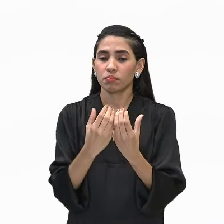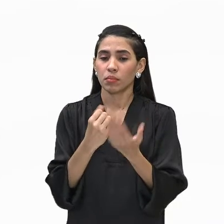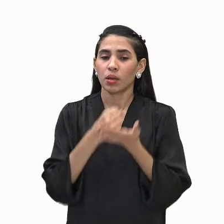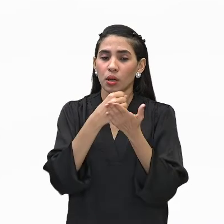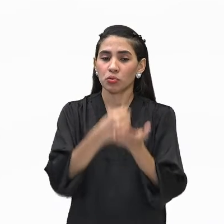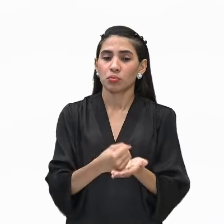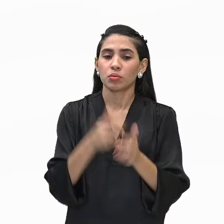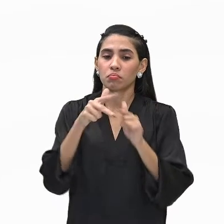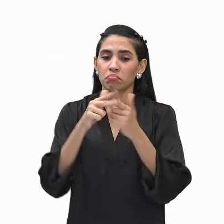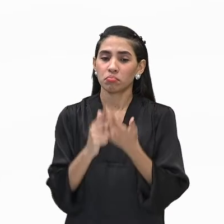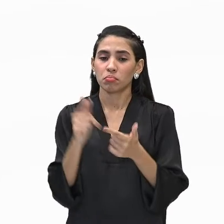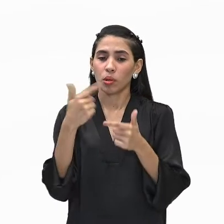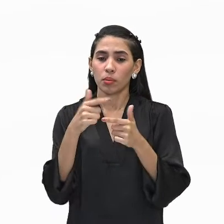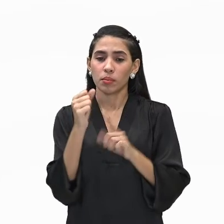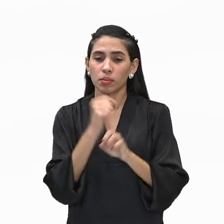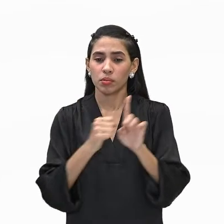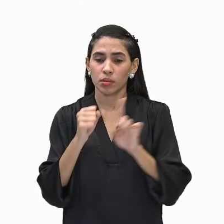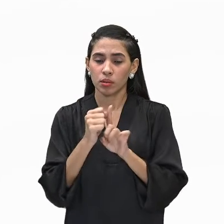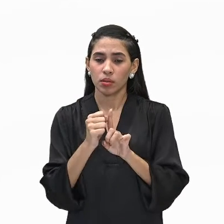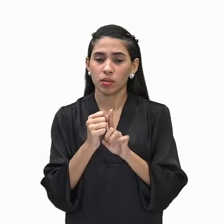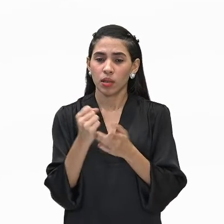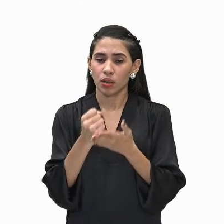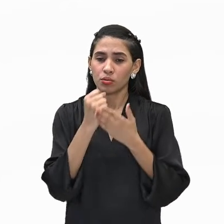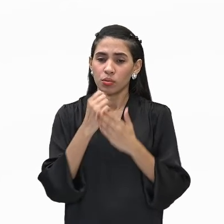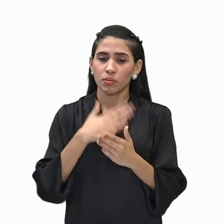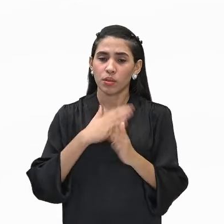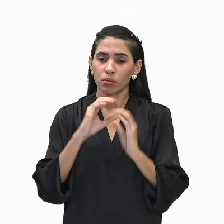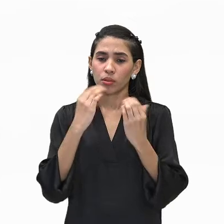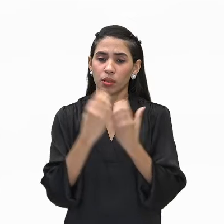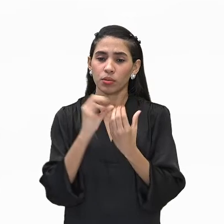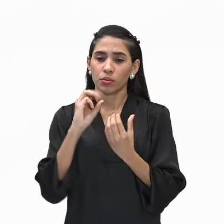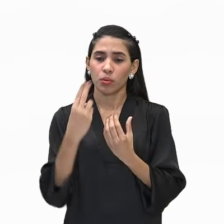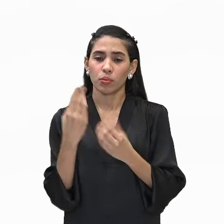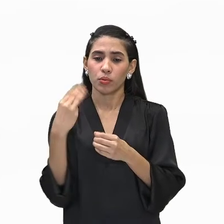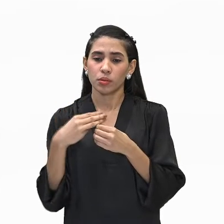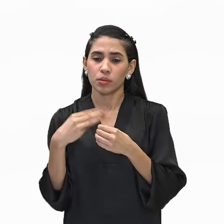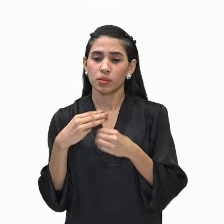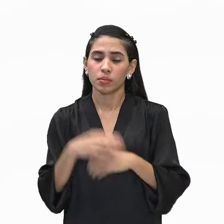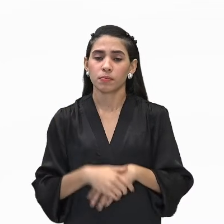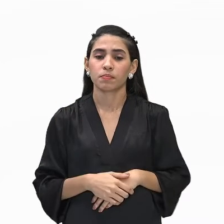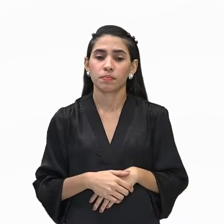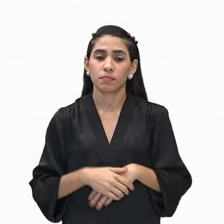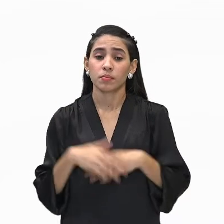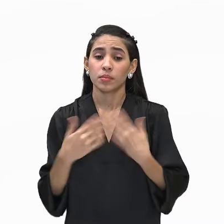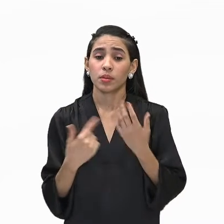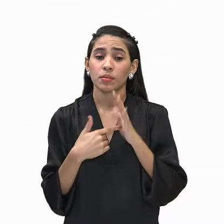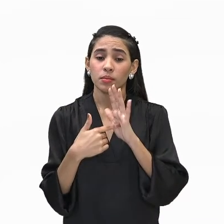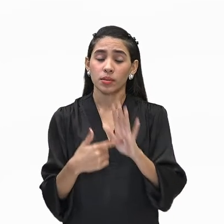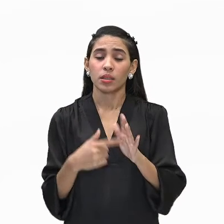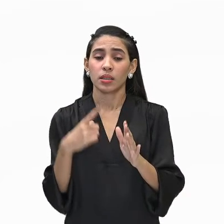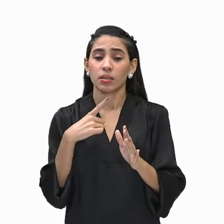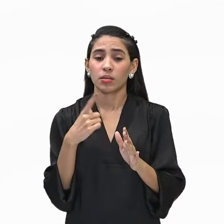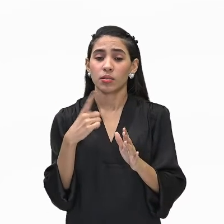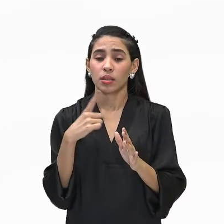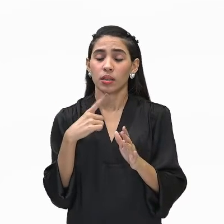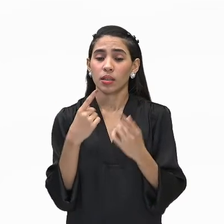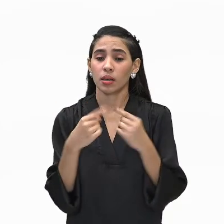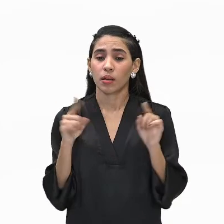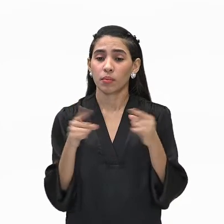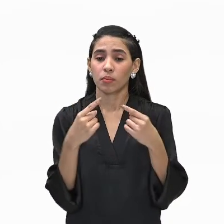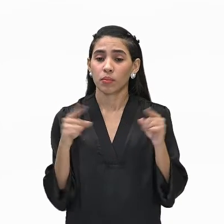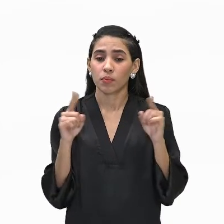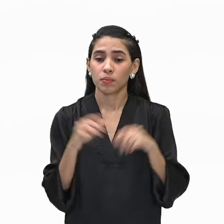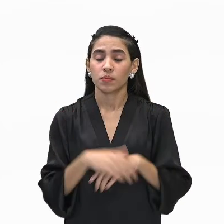sociais? Ajudou na minha comunidade ou no meu município? E para ilustrar, nós temos aqui uma música, que é na verdade